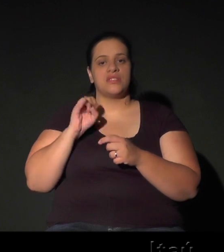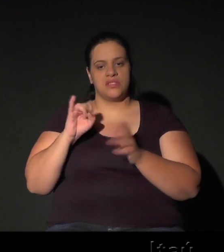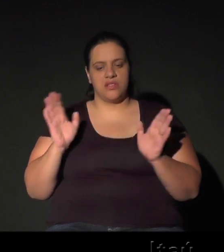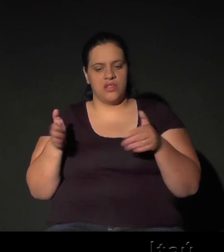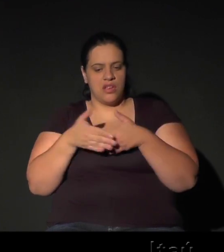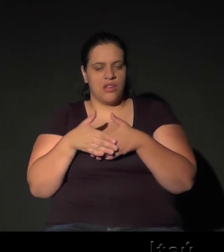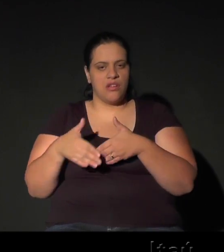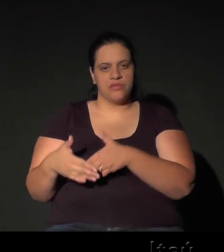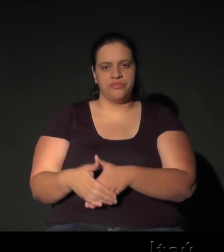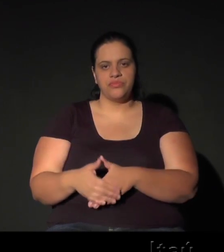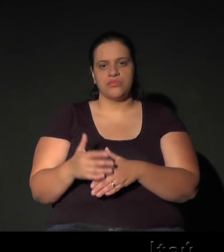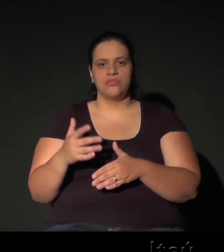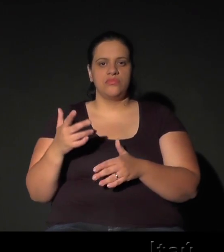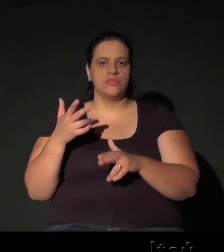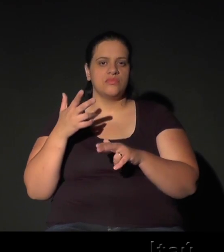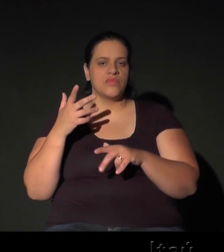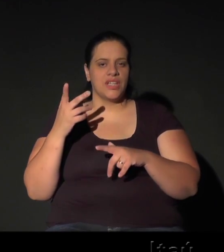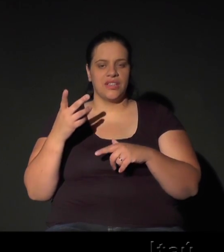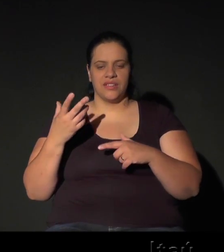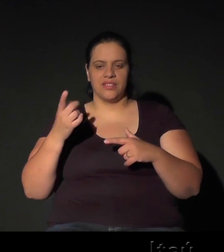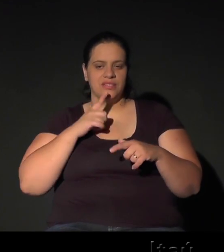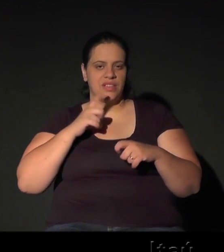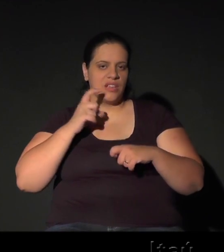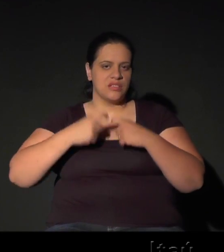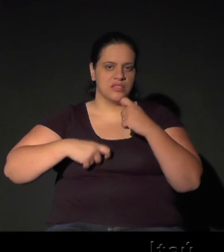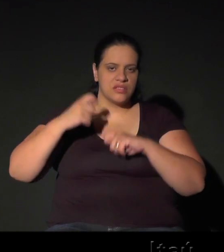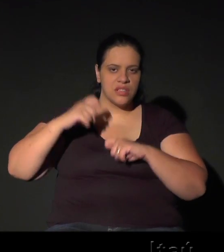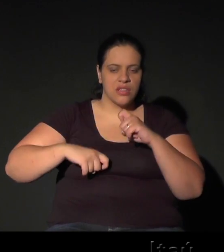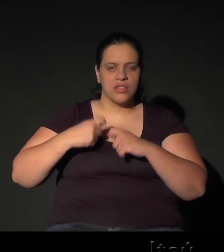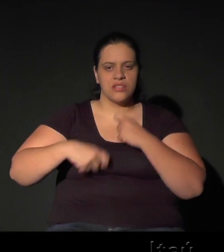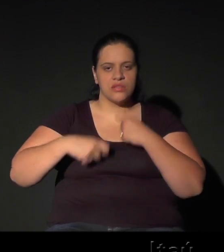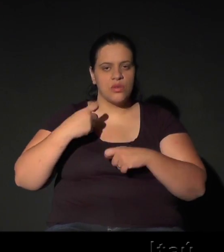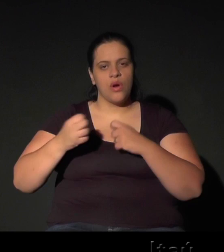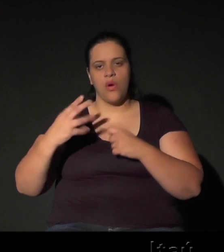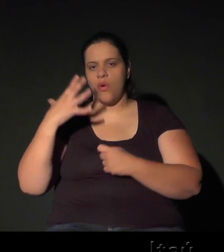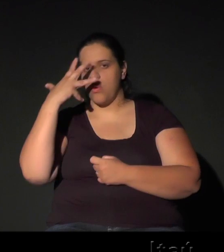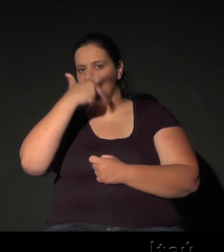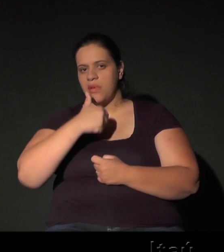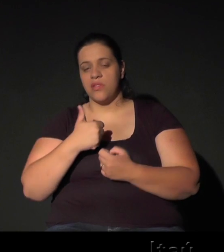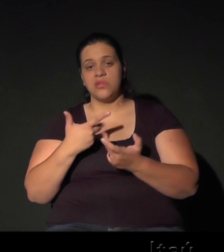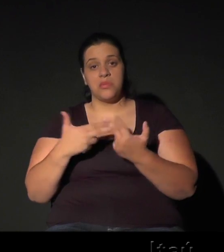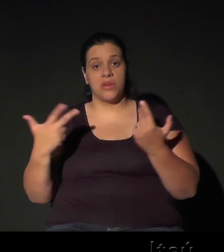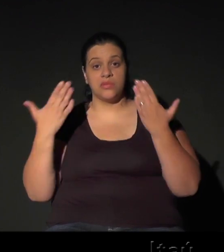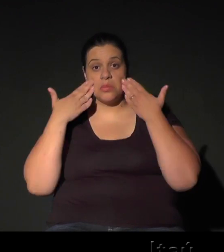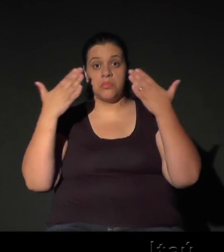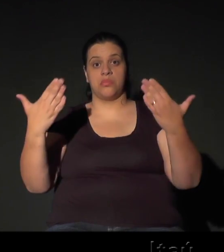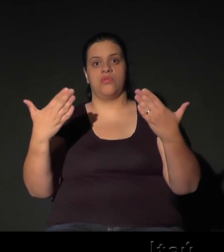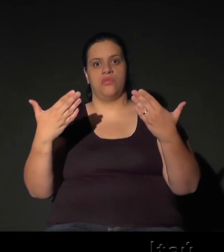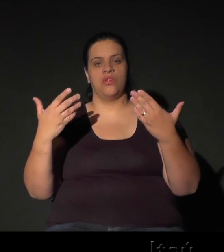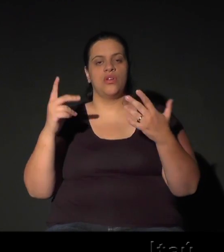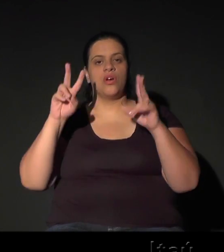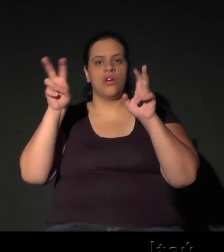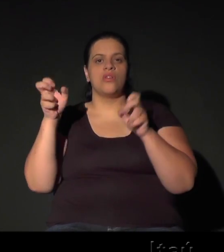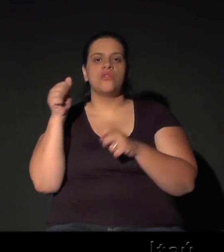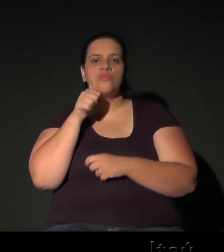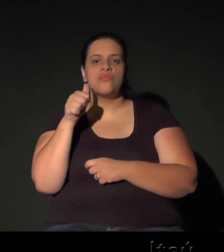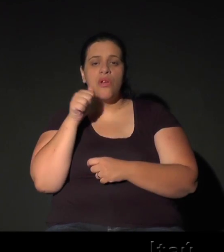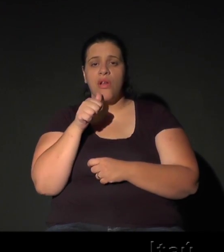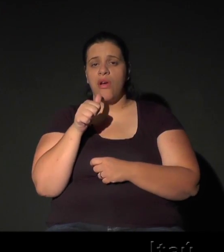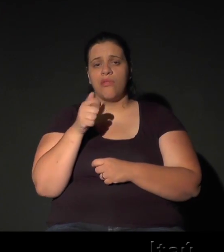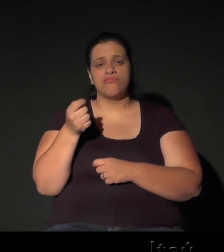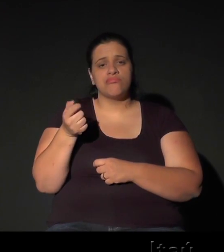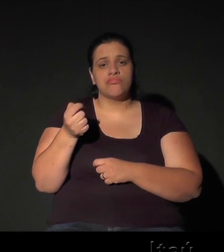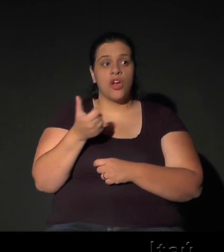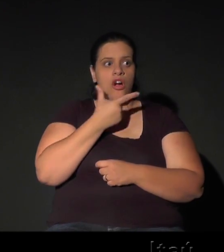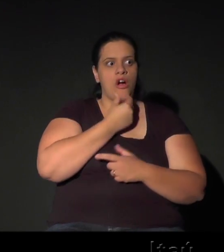sexuais ou a beleza né mas enfim né a a a visibilidade o número de matérias sobre as mulheres eram muito menores do que